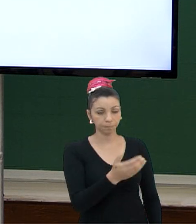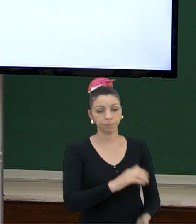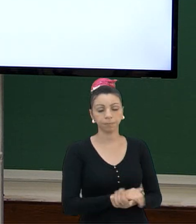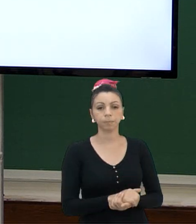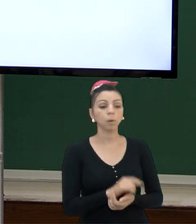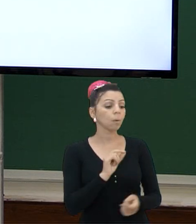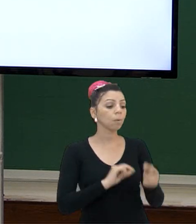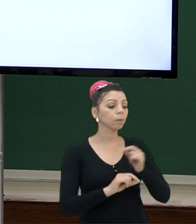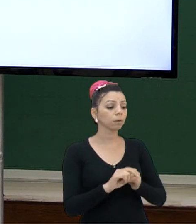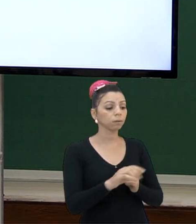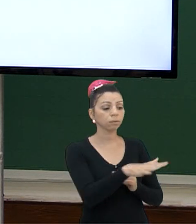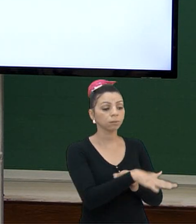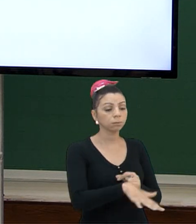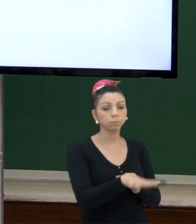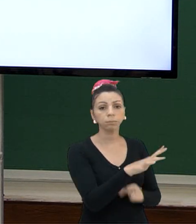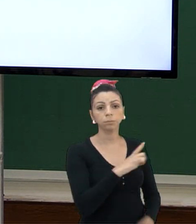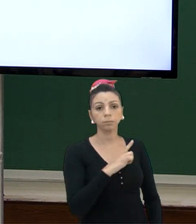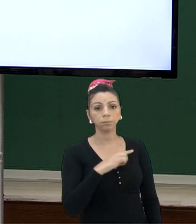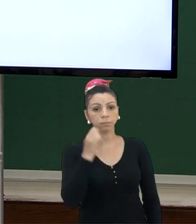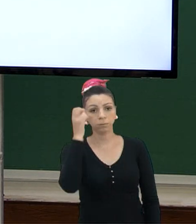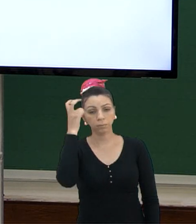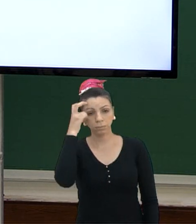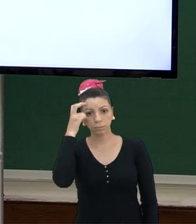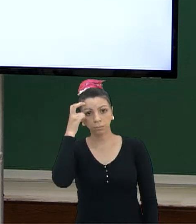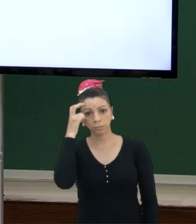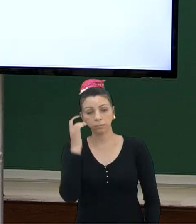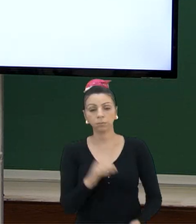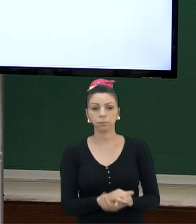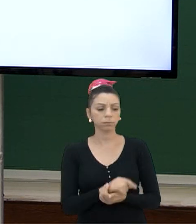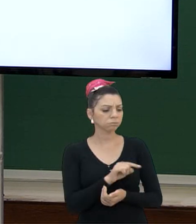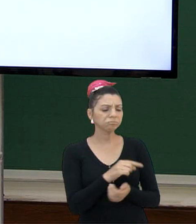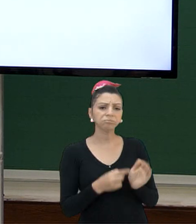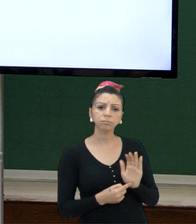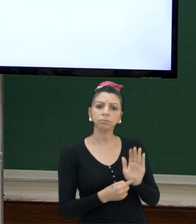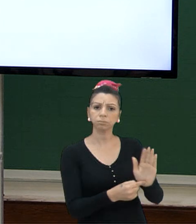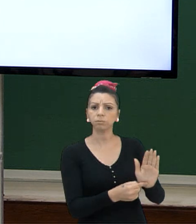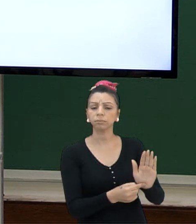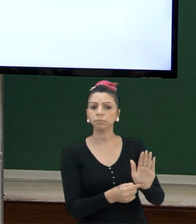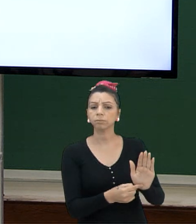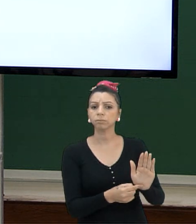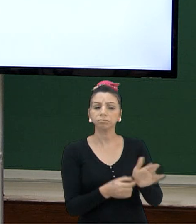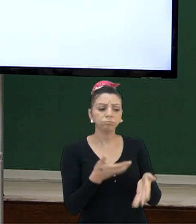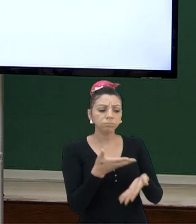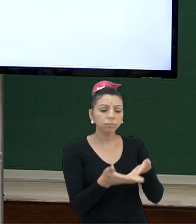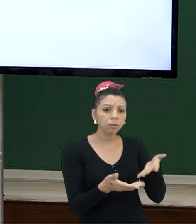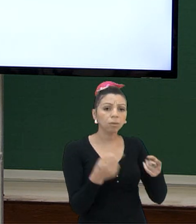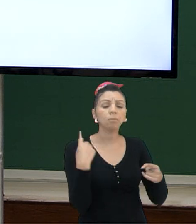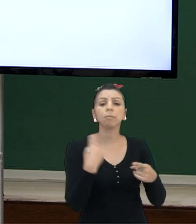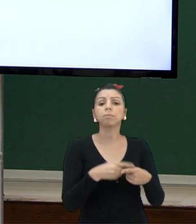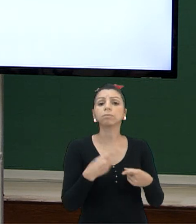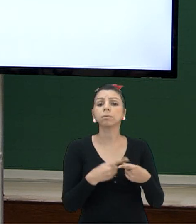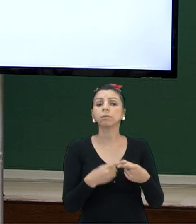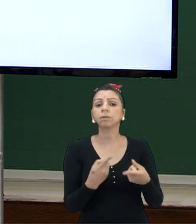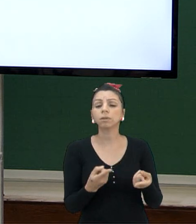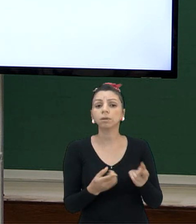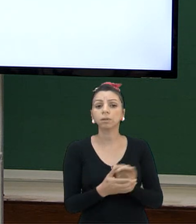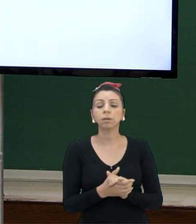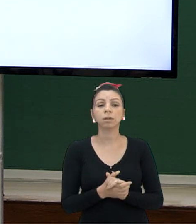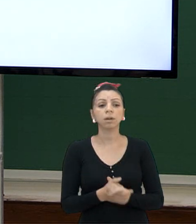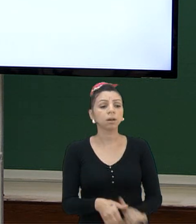de cultura? Então, você vai pensar, o que essa cultura pode oferecer? E por que ela pode oferecer? Por que